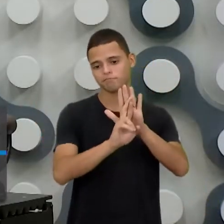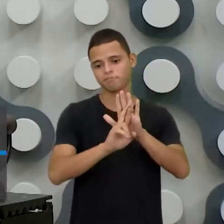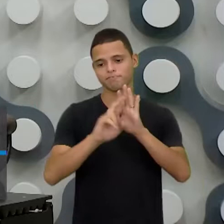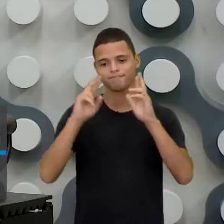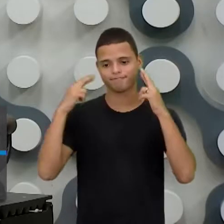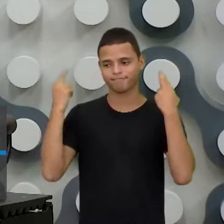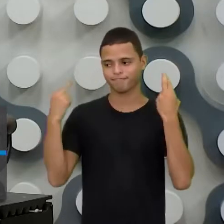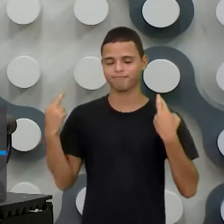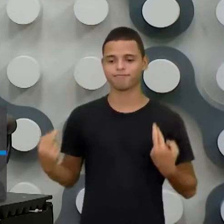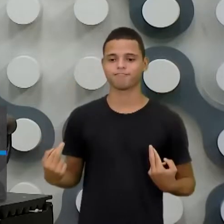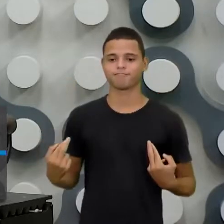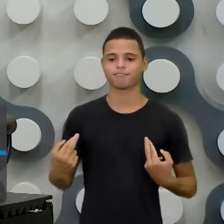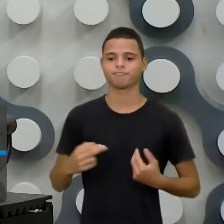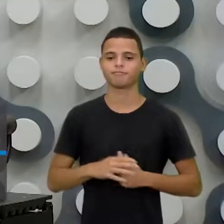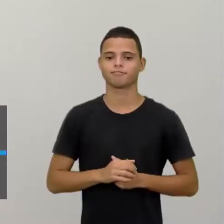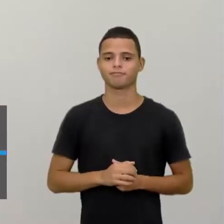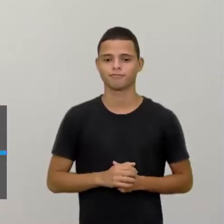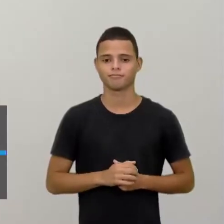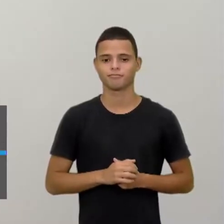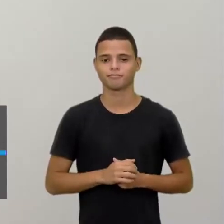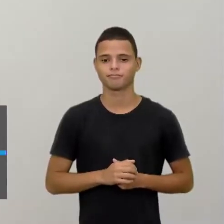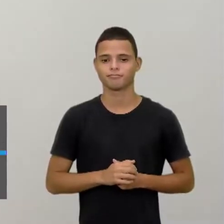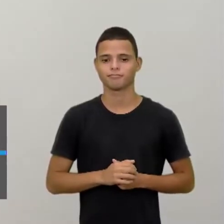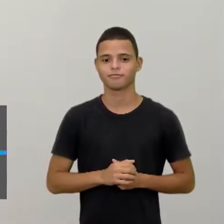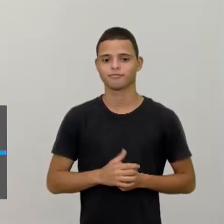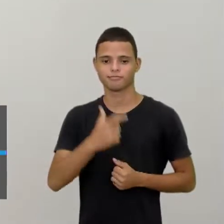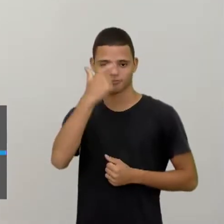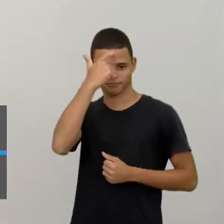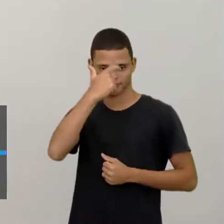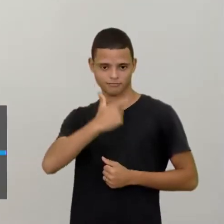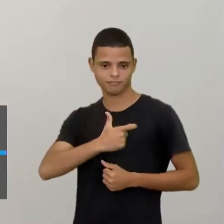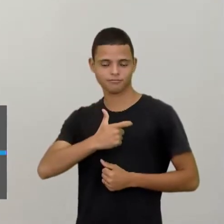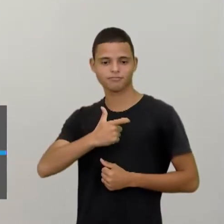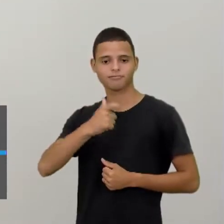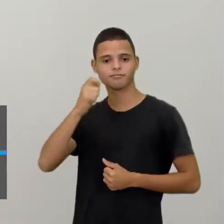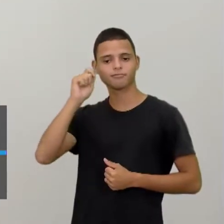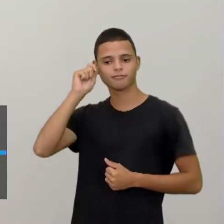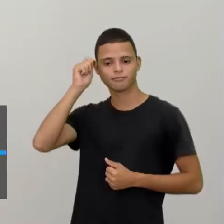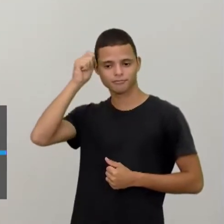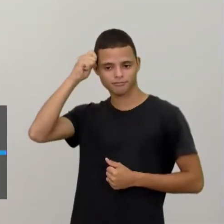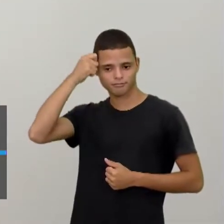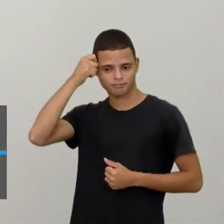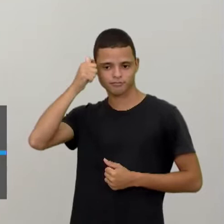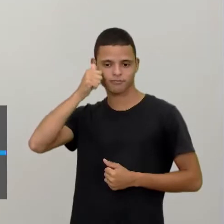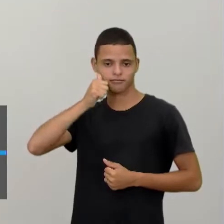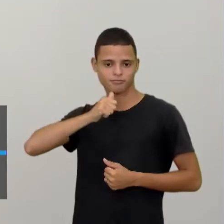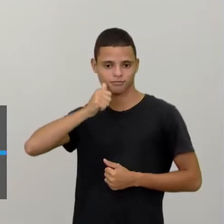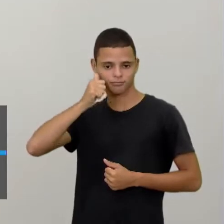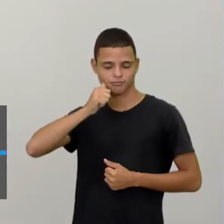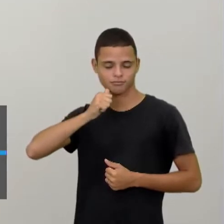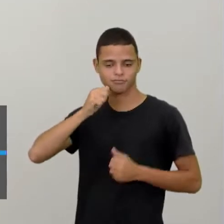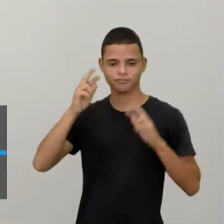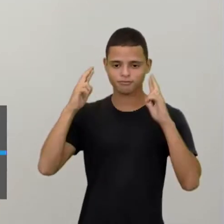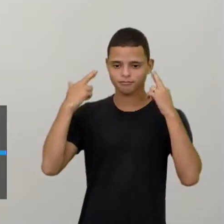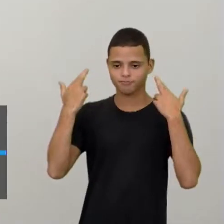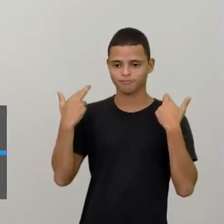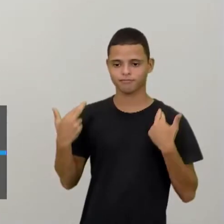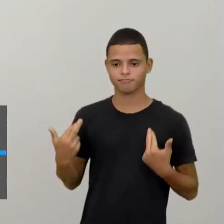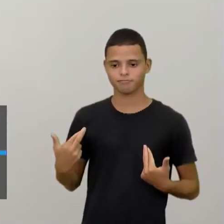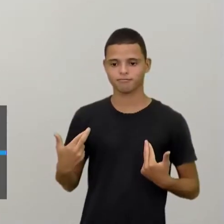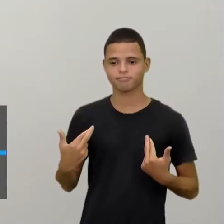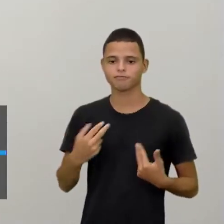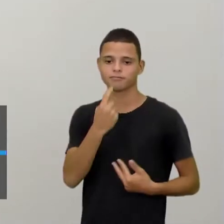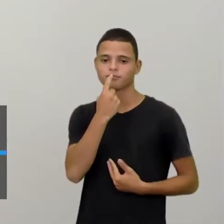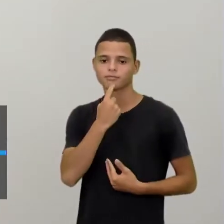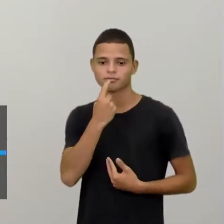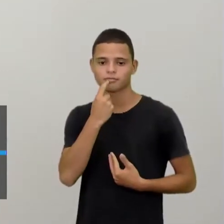quando meu cabelo está solto. E o seu, Jana? Bom, eu sou uma mulher negra de pele clara, estou com o cabelo trançado vermelho, comprido, eu